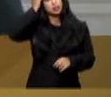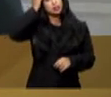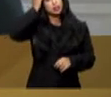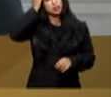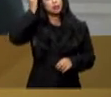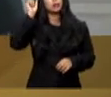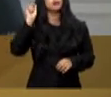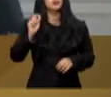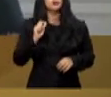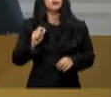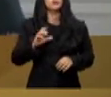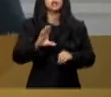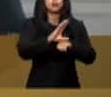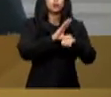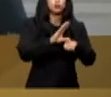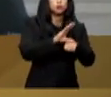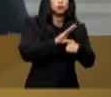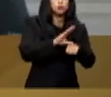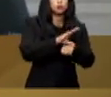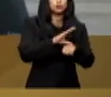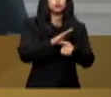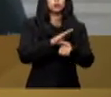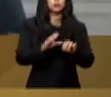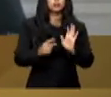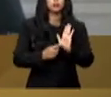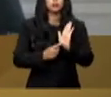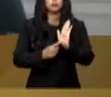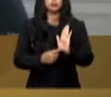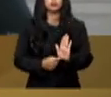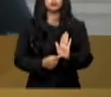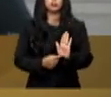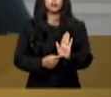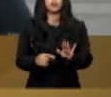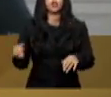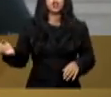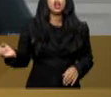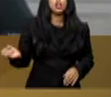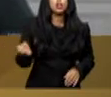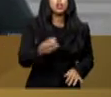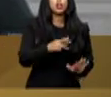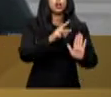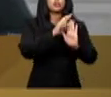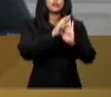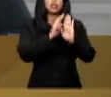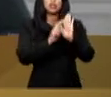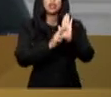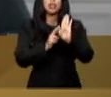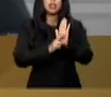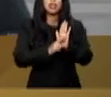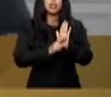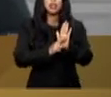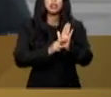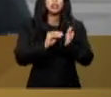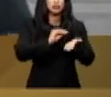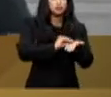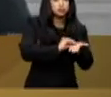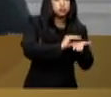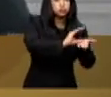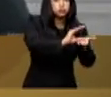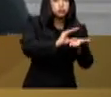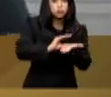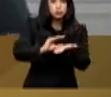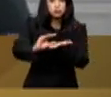constituinte reformador estabeleceu foram novas regras de distribuição